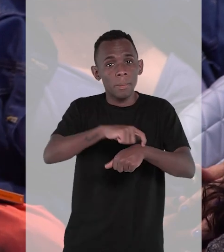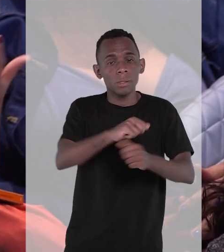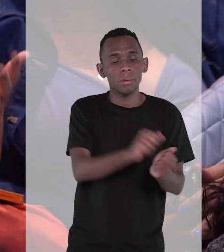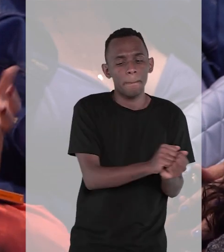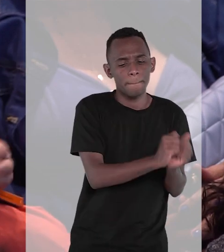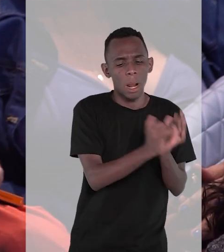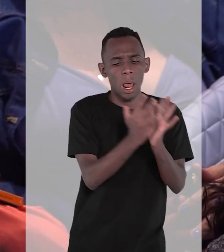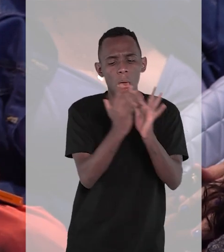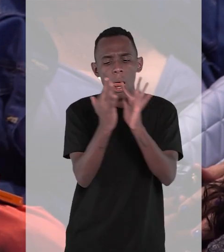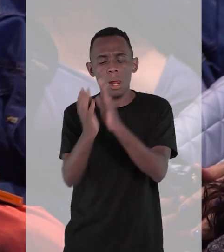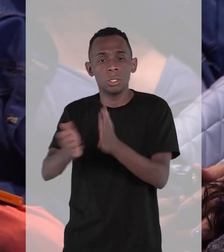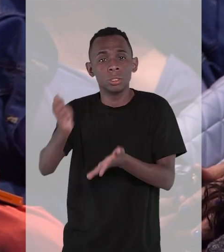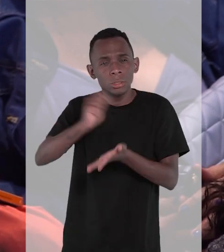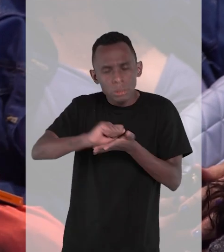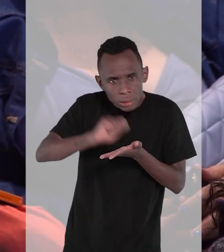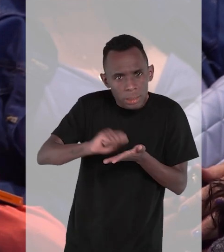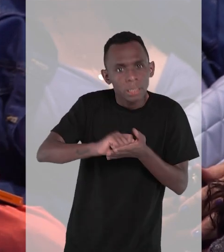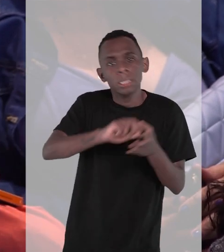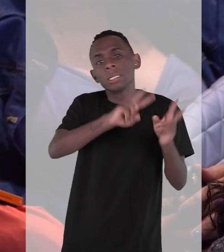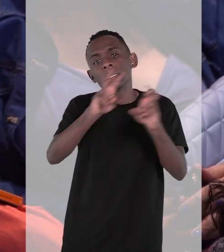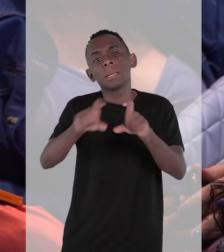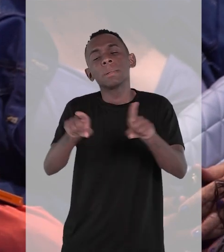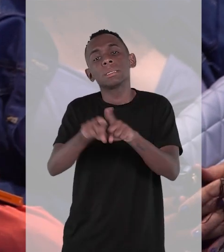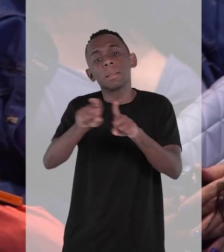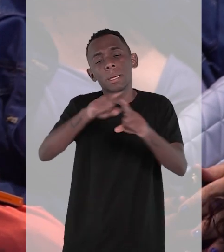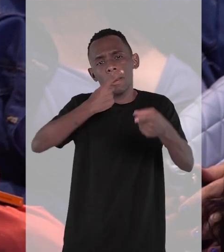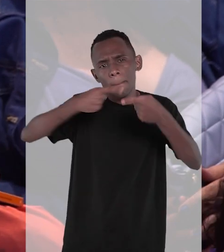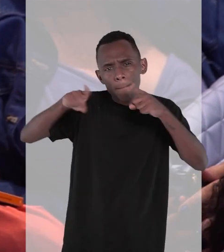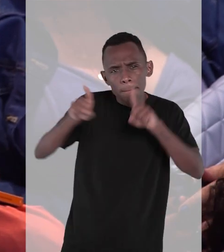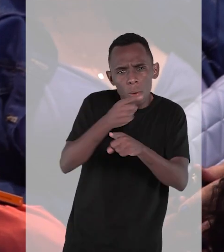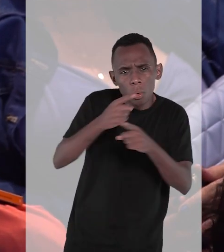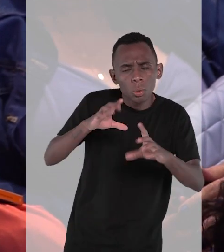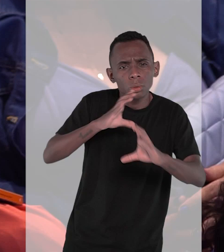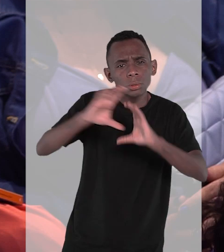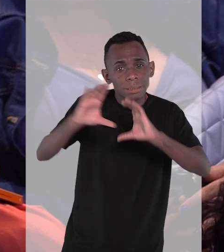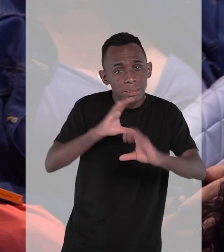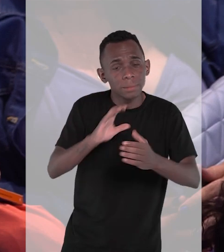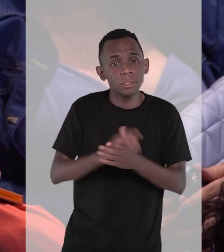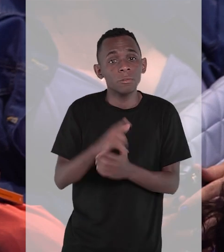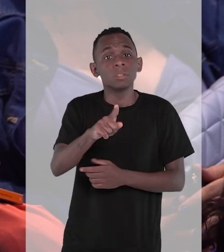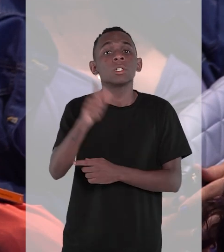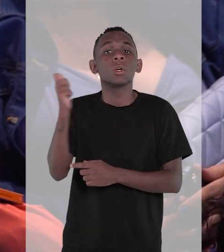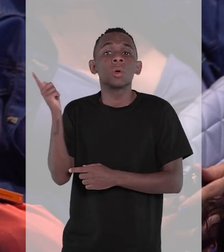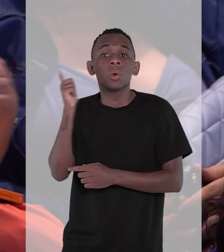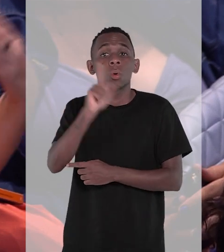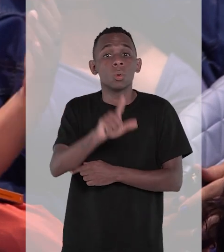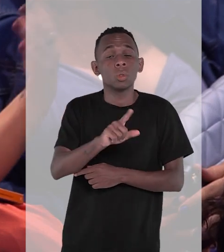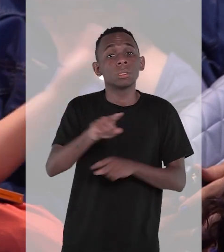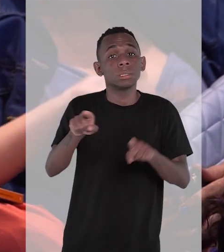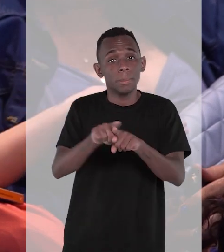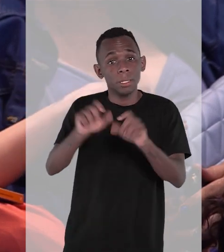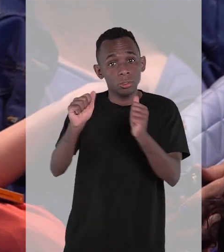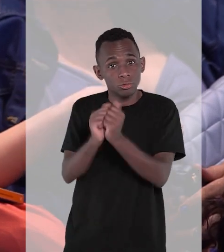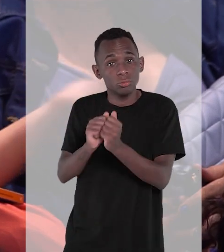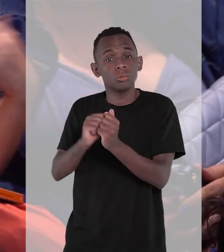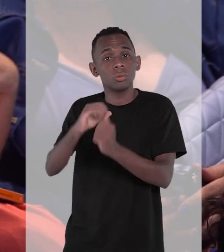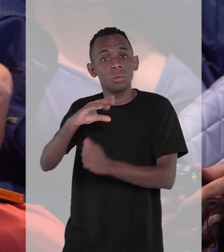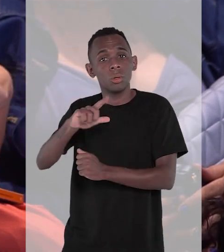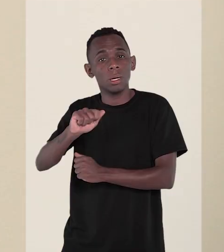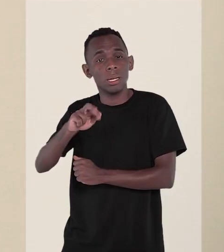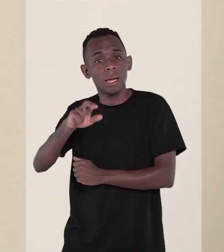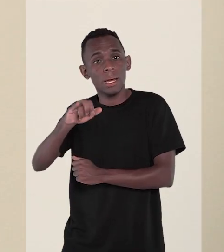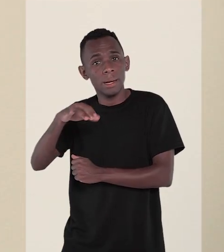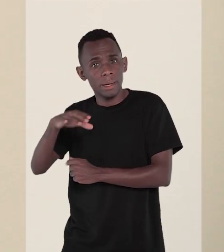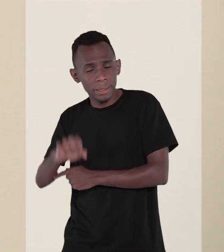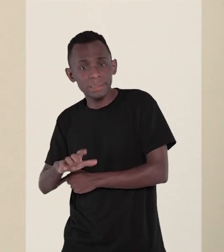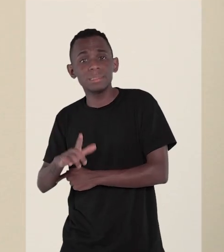processo de escrita, né, sobre as suas músicas, que você conseguia, tal como a Clarice Lispector,